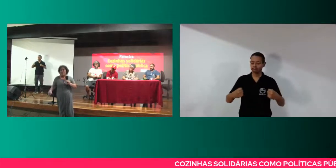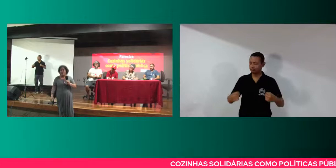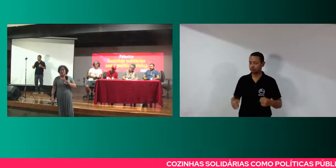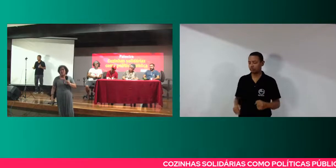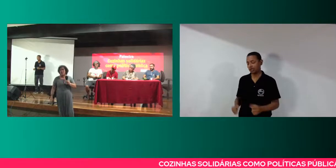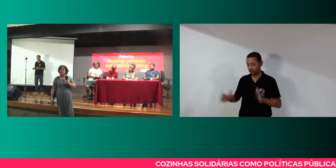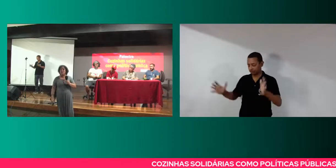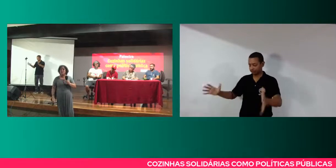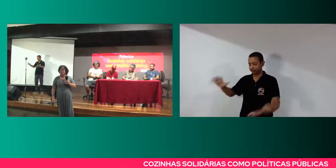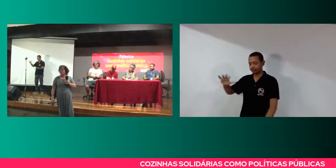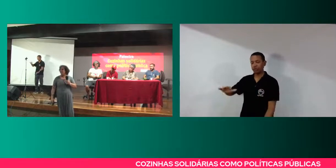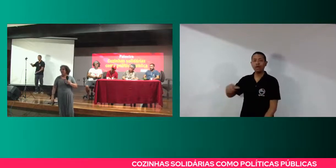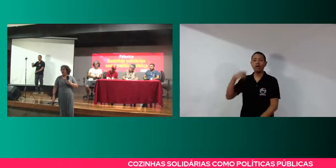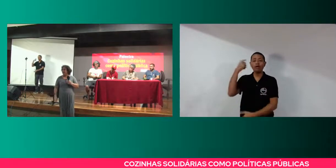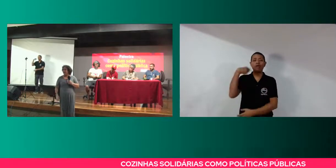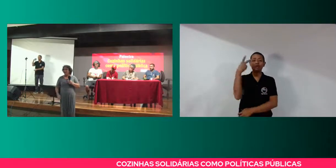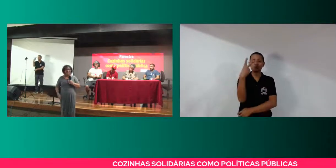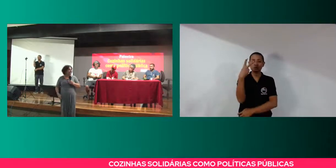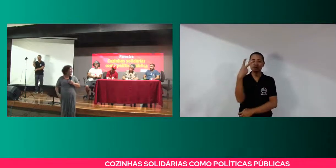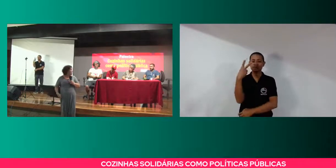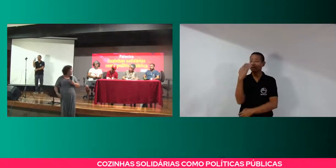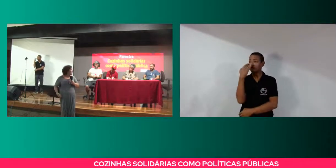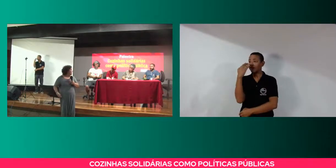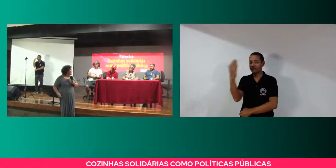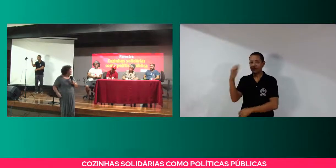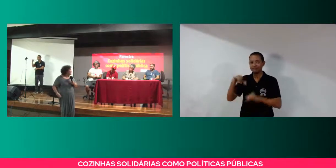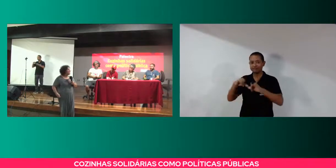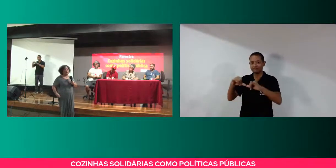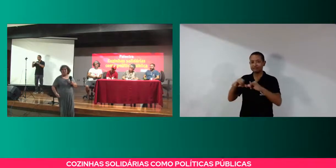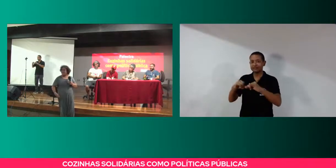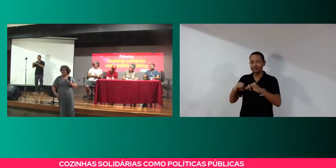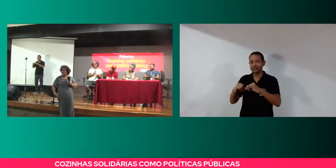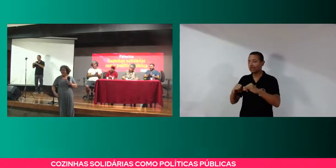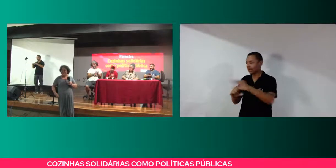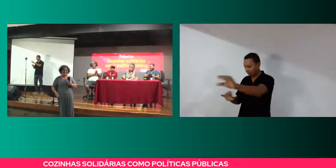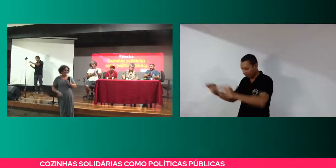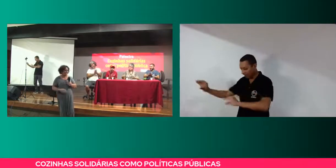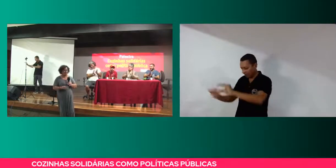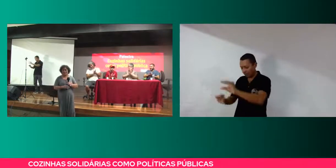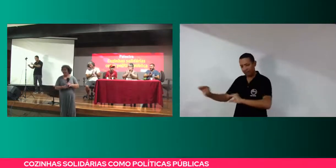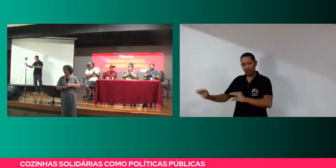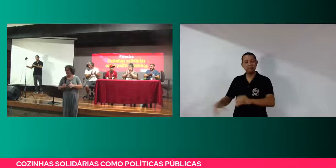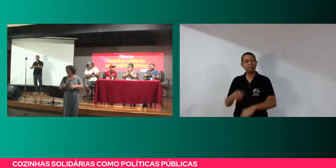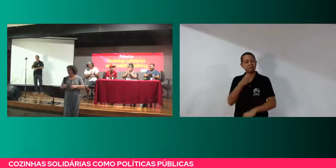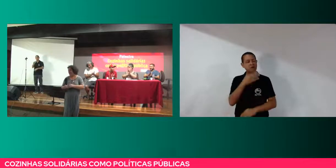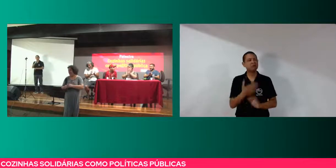horinhas em suas caixas é muito bacana gente é isso